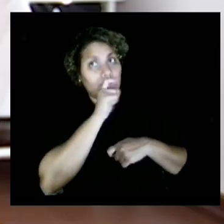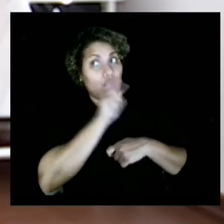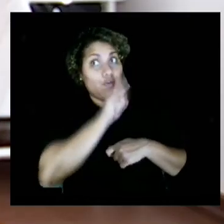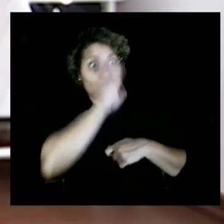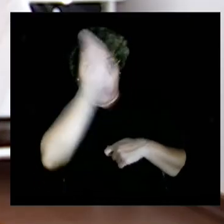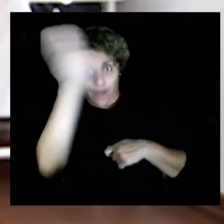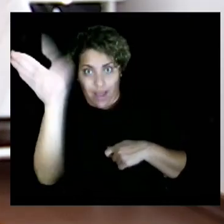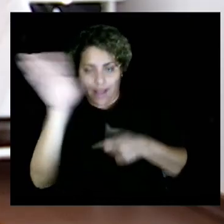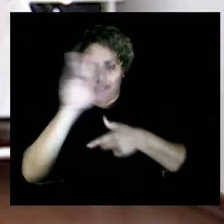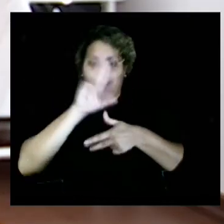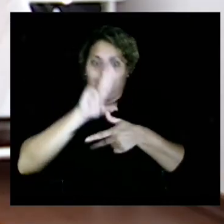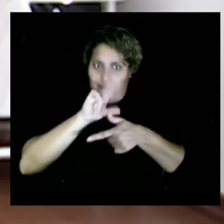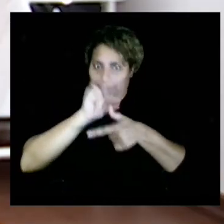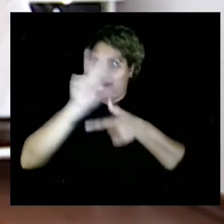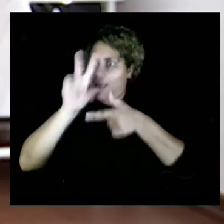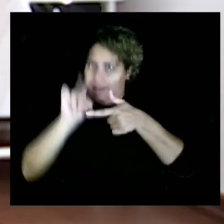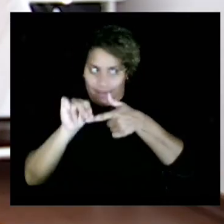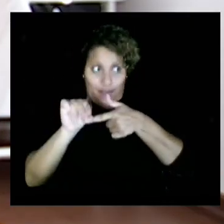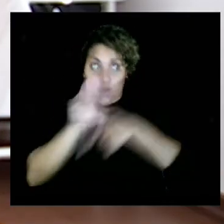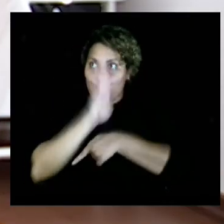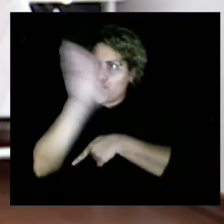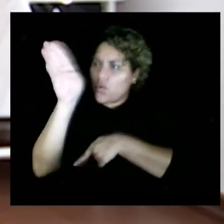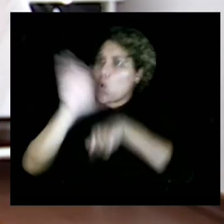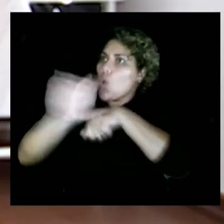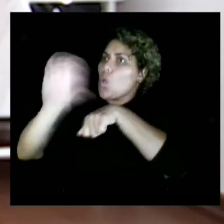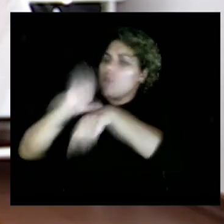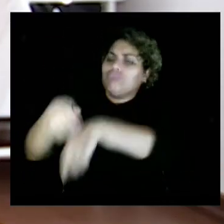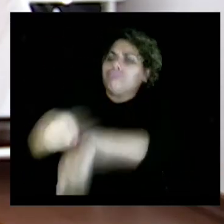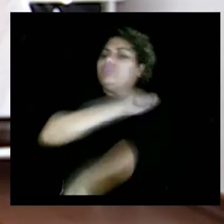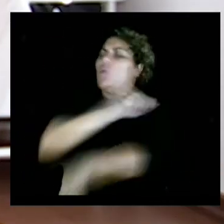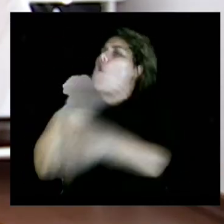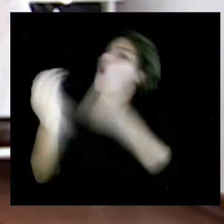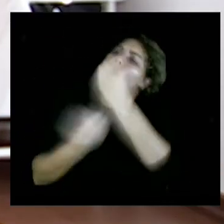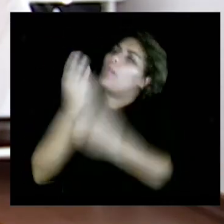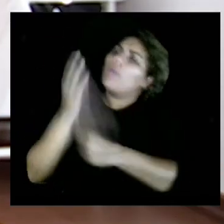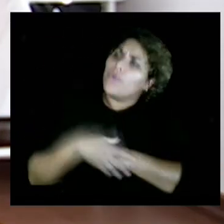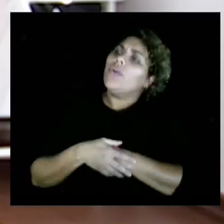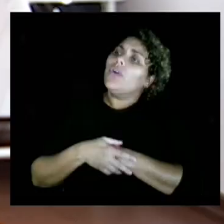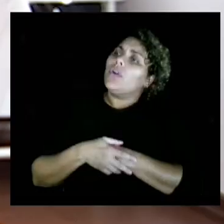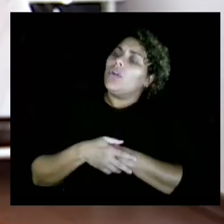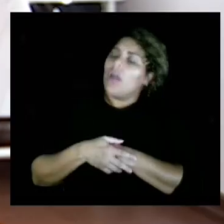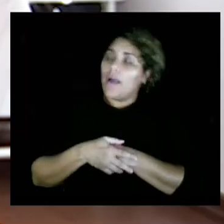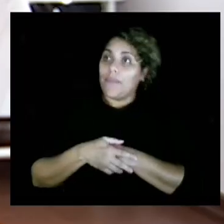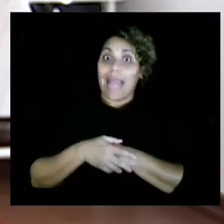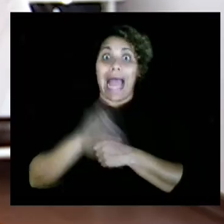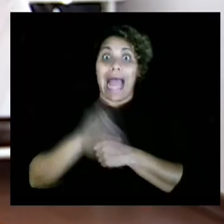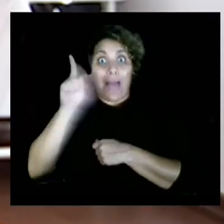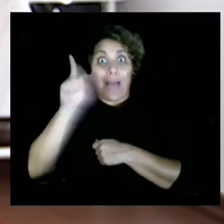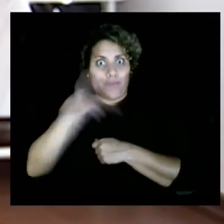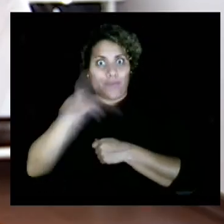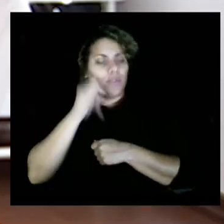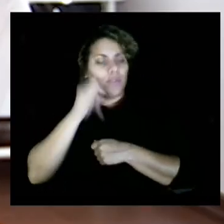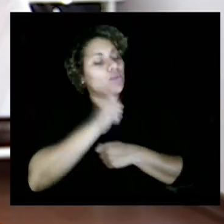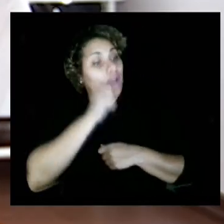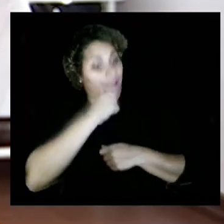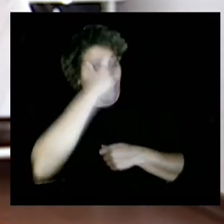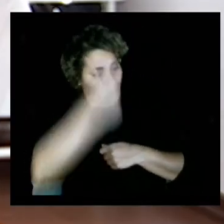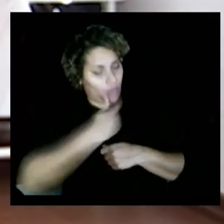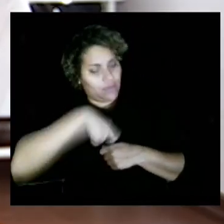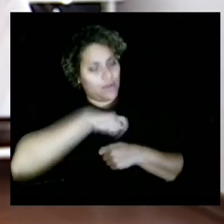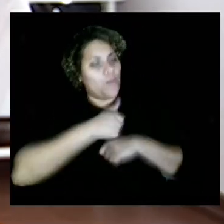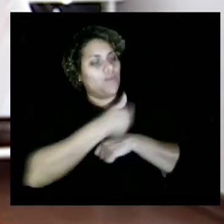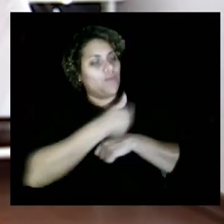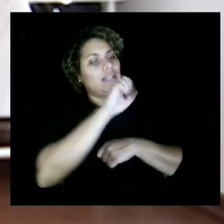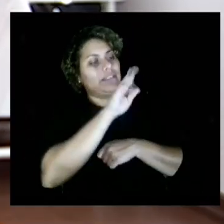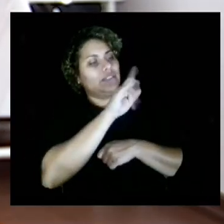fiquei apaixonada. Que tudo que ela ia fazer, ela dava dicas de estética. Então, qualquer coisa, ela colocava um pouco de